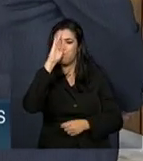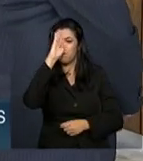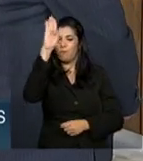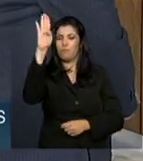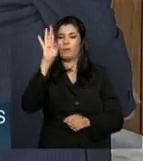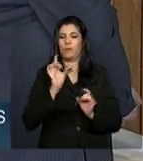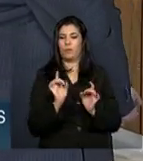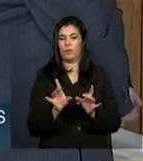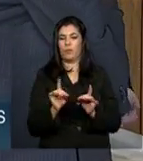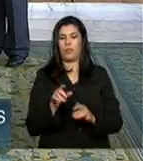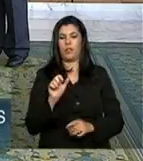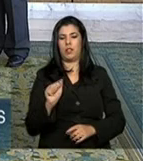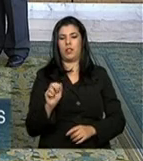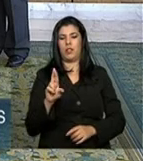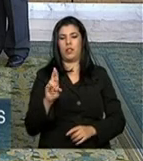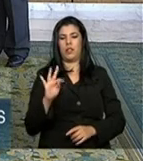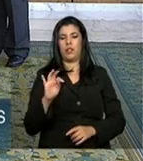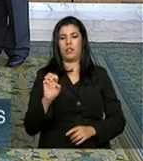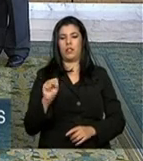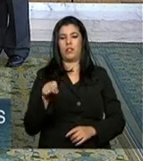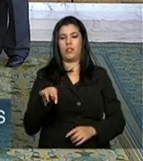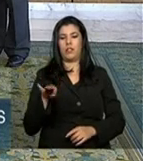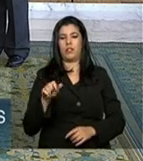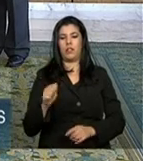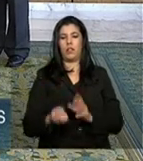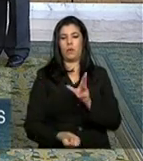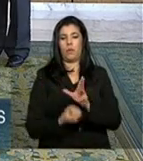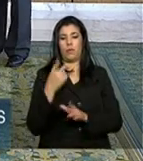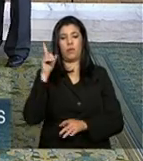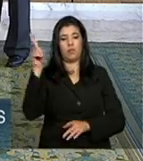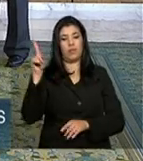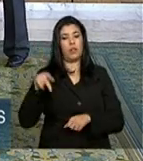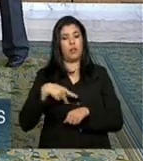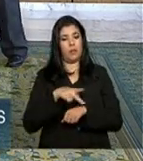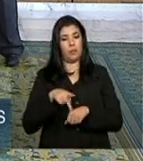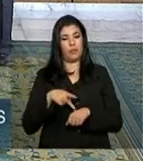do artesanato tradicional do Chipre.